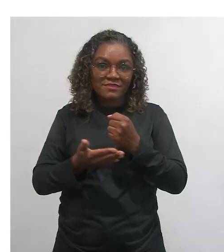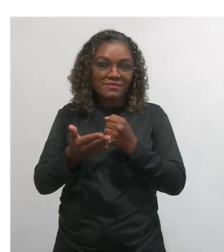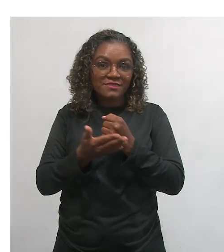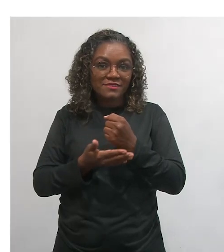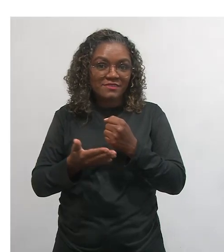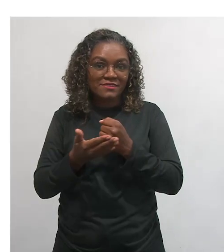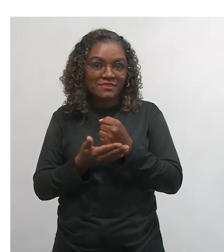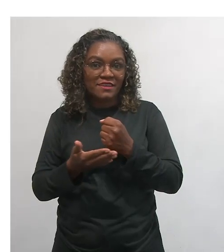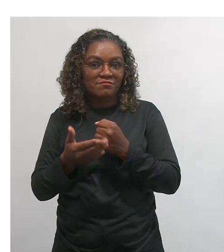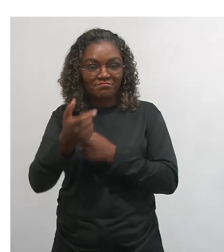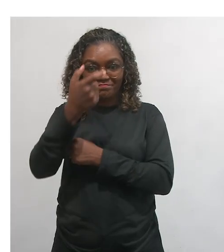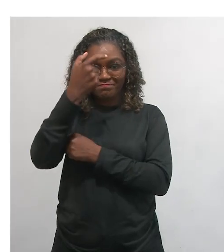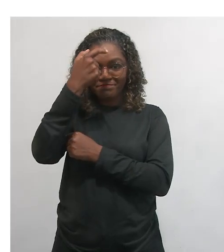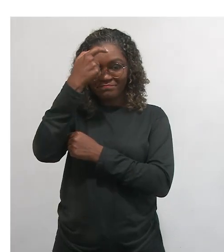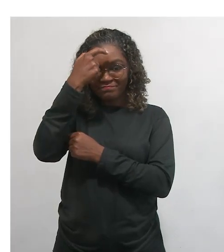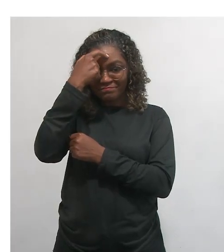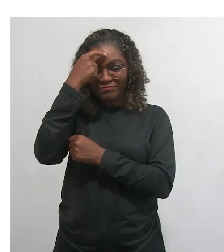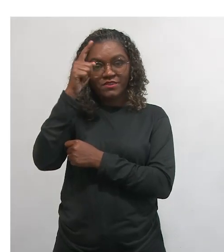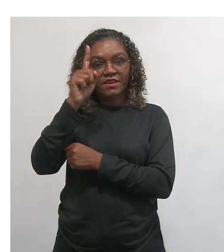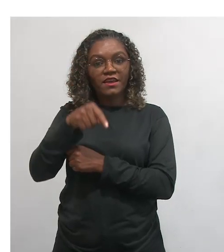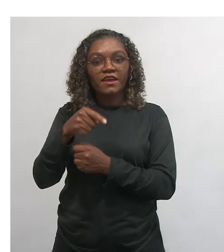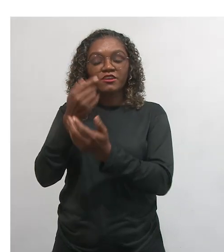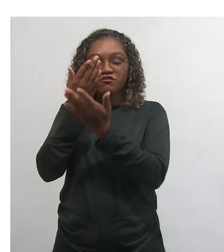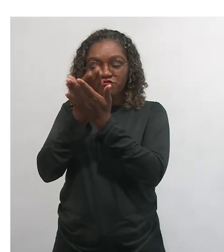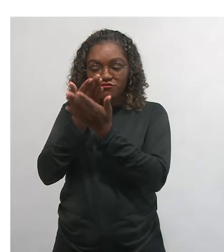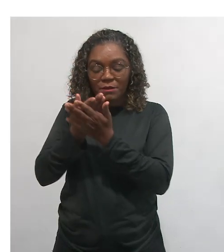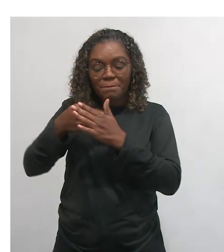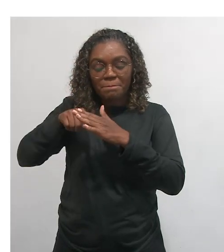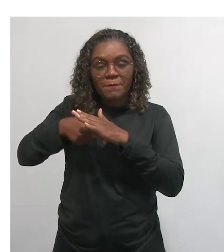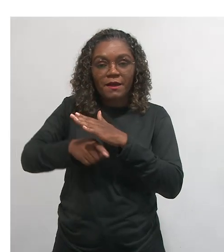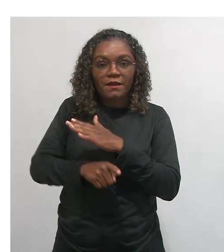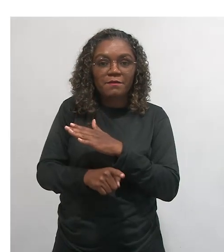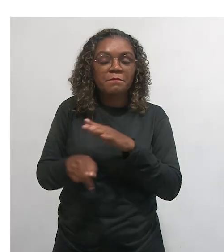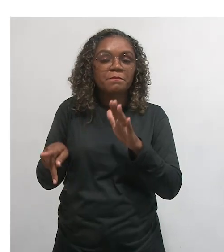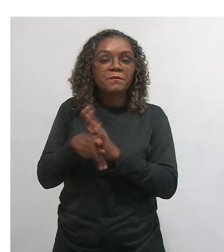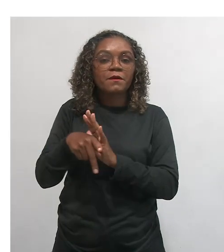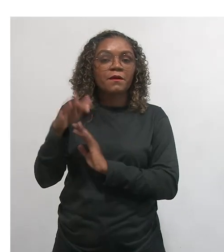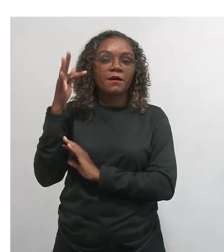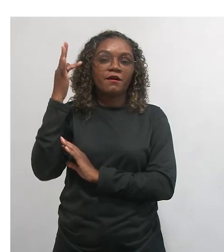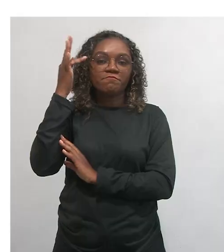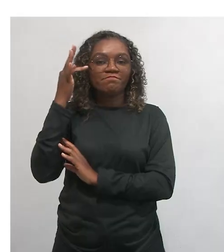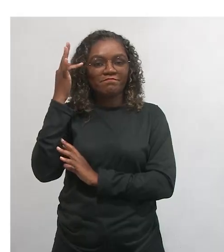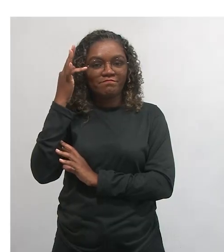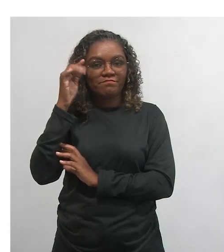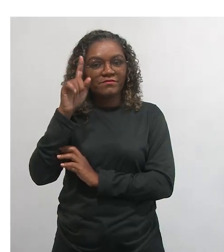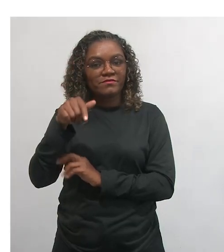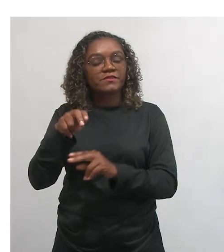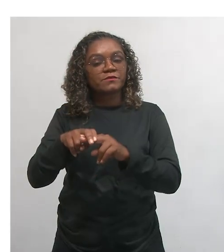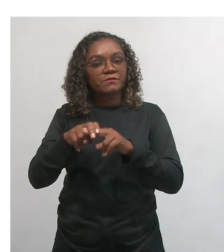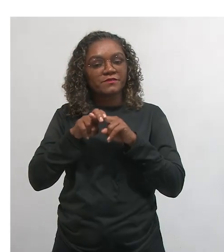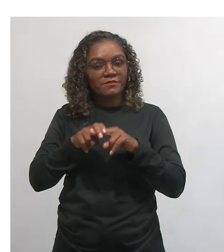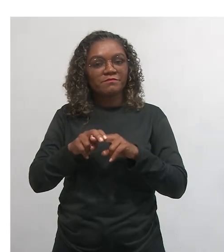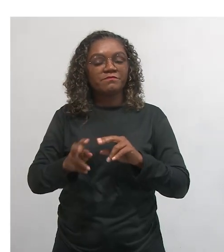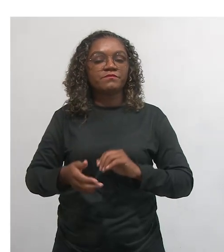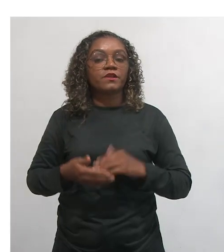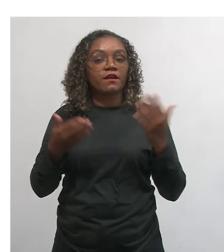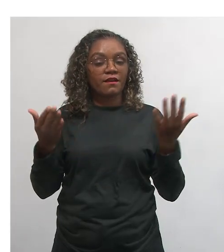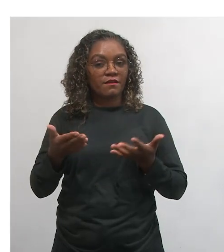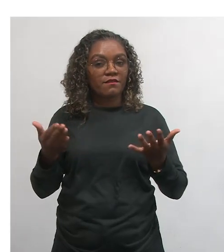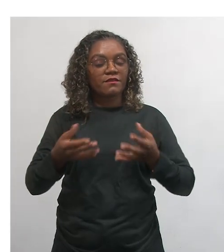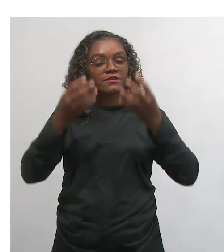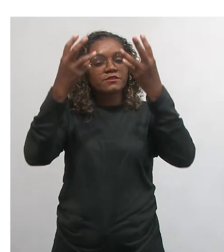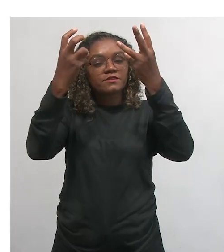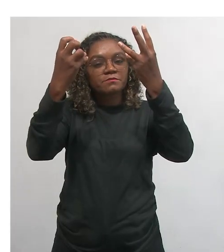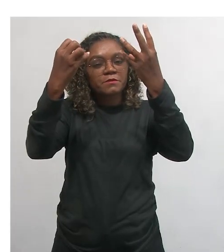fundamentação lógica é a metafísica. Existe uma coisa aparente contra uma coisa da realidade que é essencial, que são